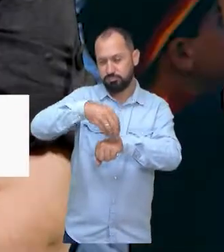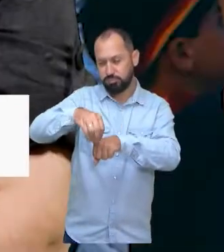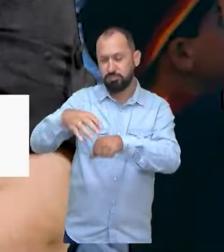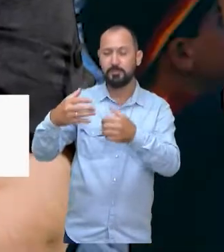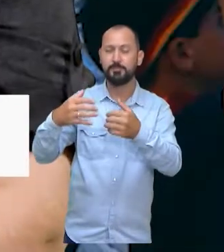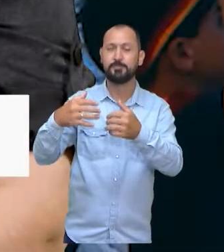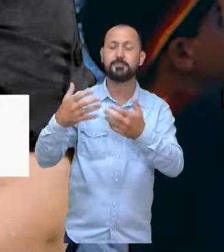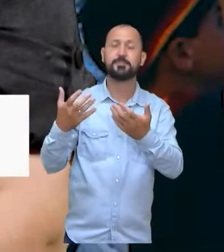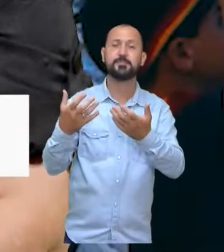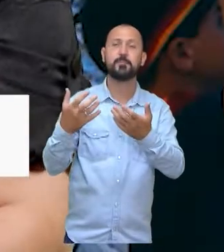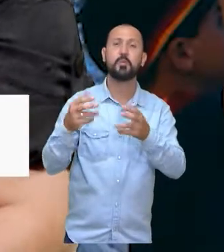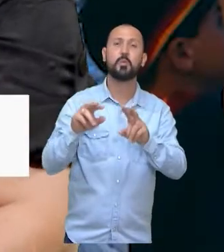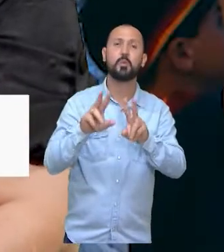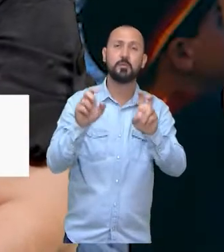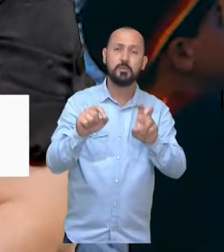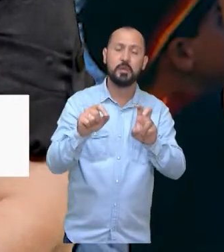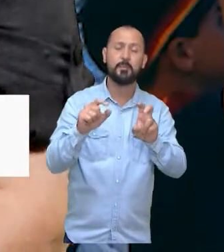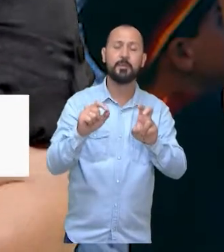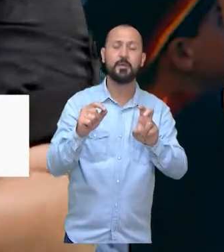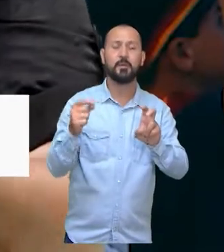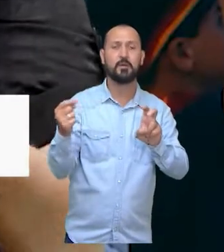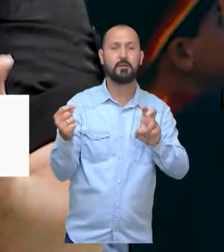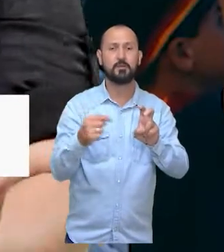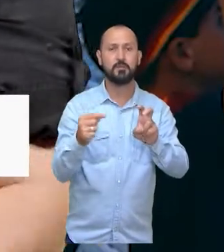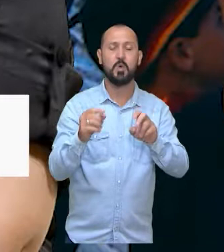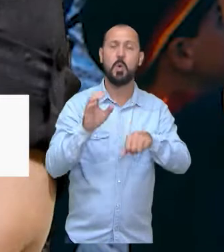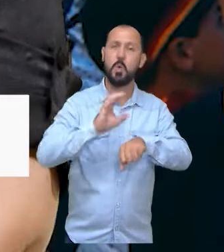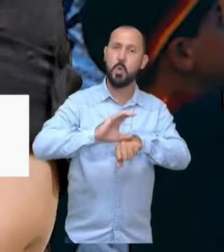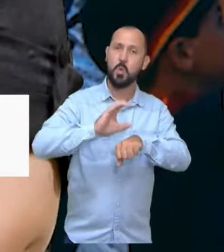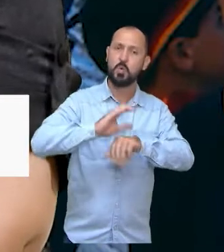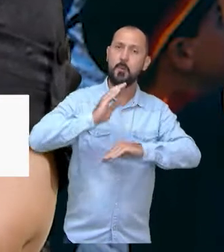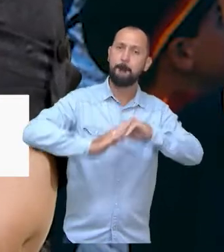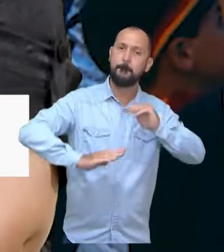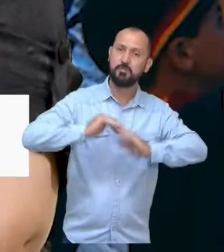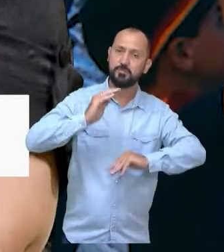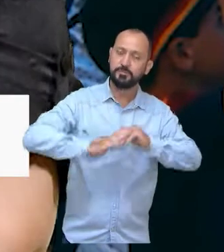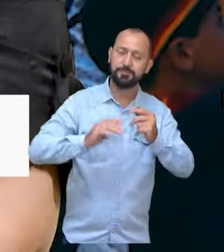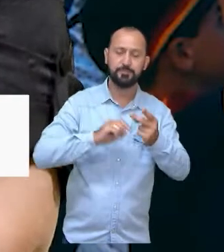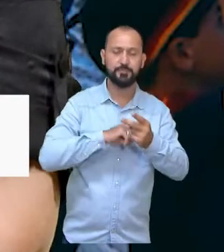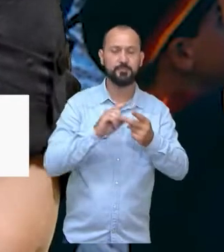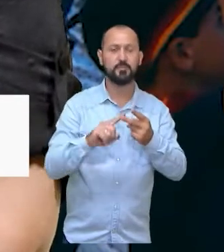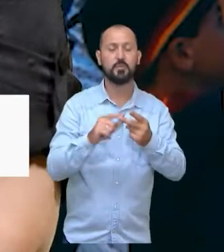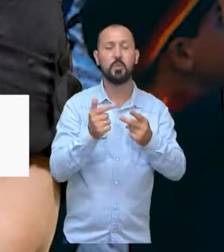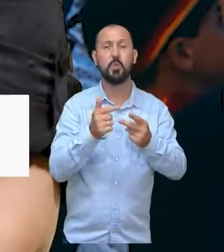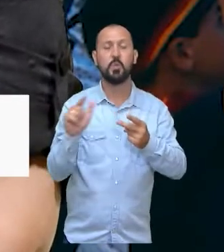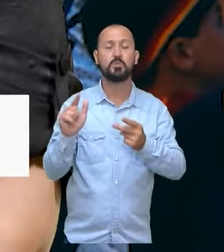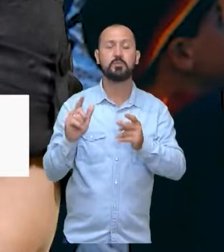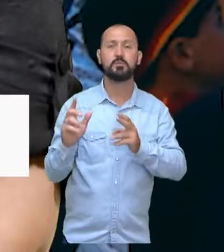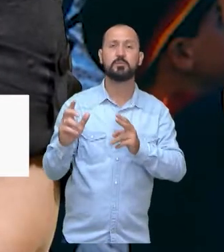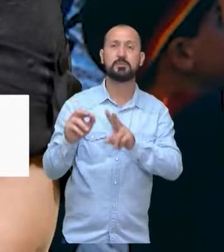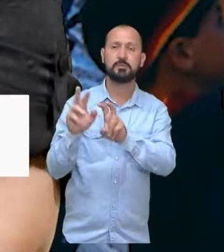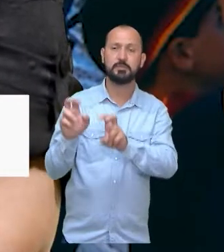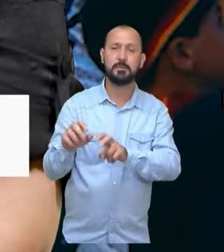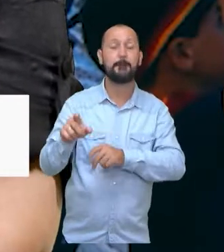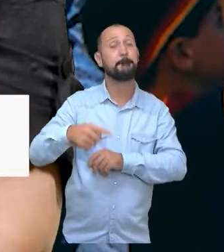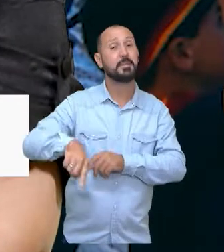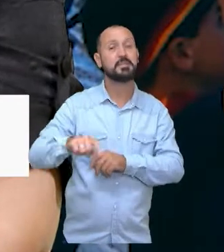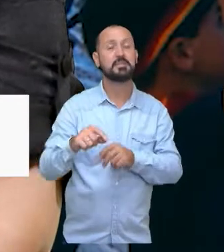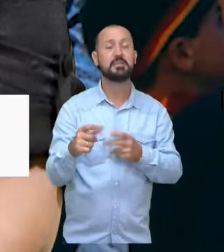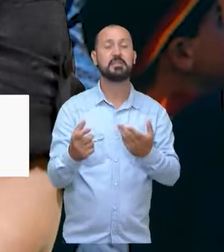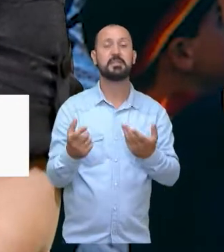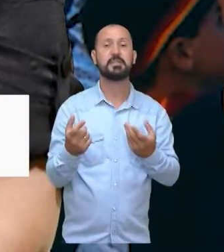de levar cursos profissionalizantes, né, levar outras áreas para as pessoas que ainda não têm o seu